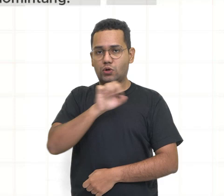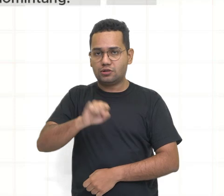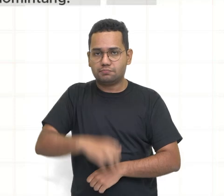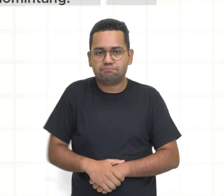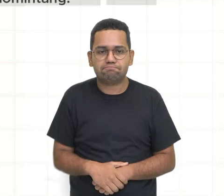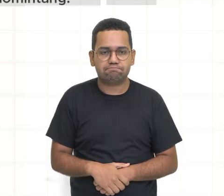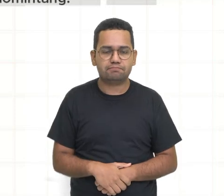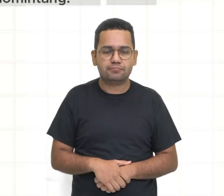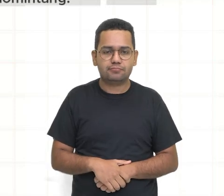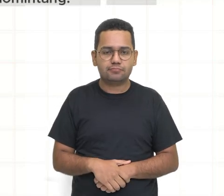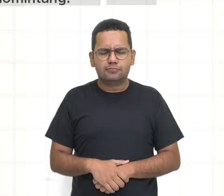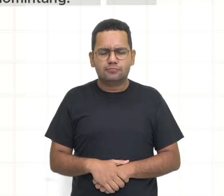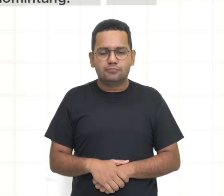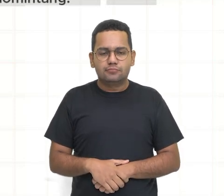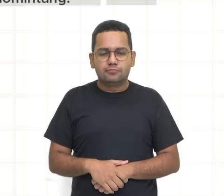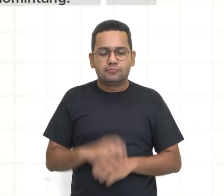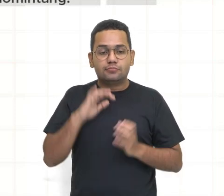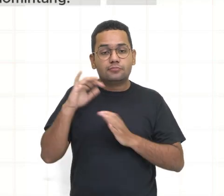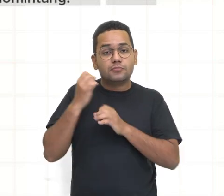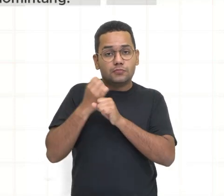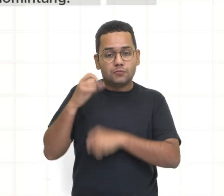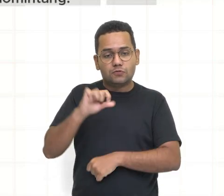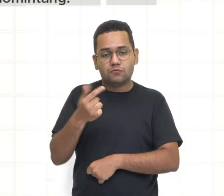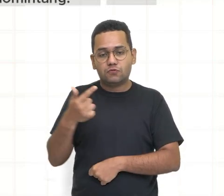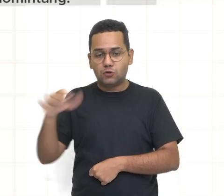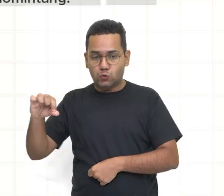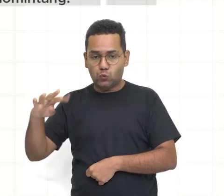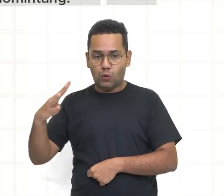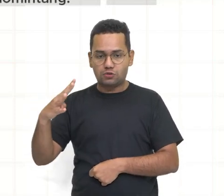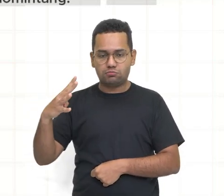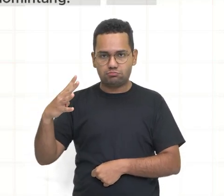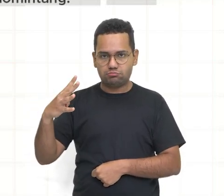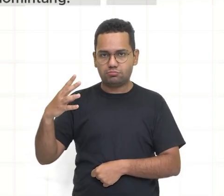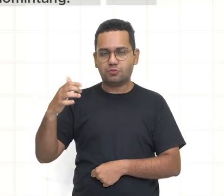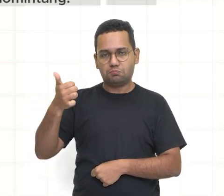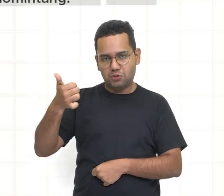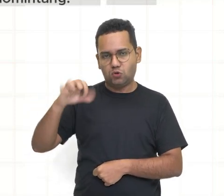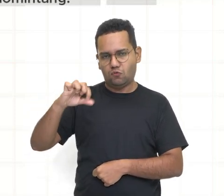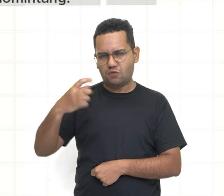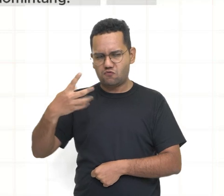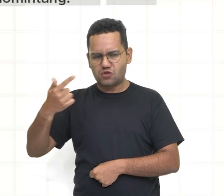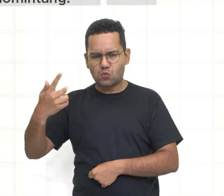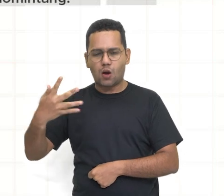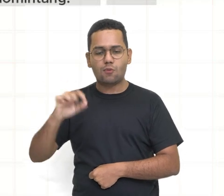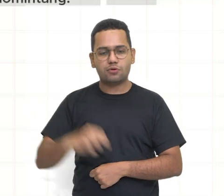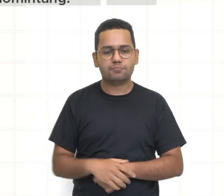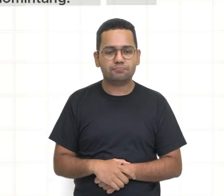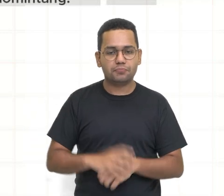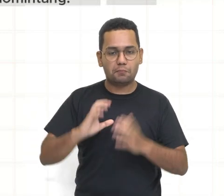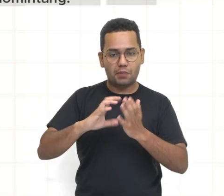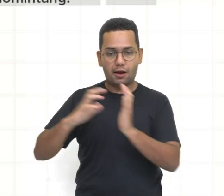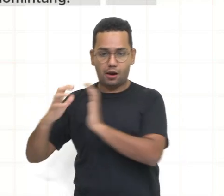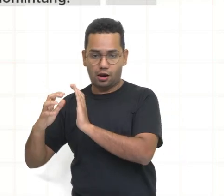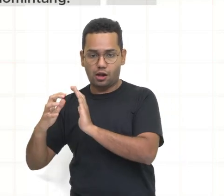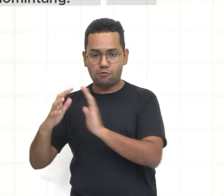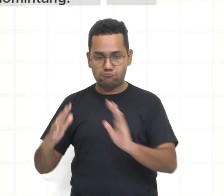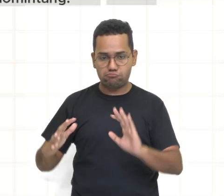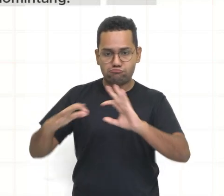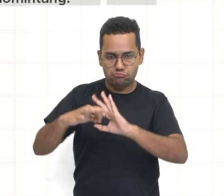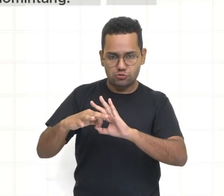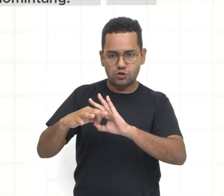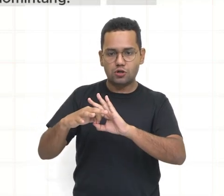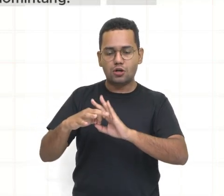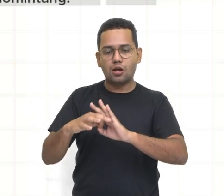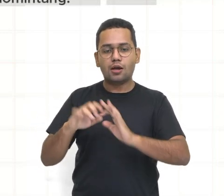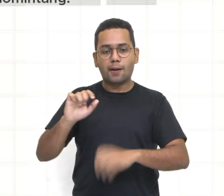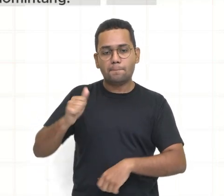o socialismo. Em 1924, os dois partidos formaram a chamada Primeira Frente